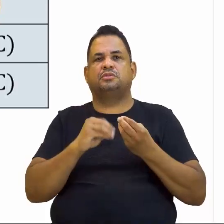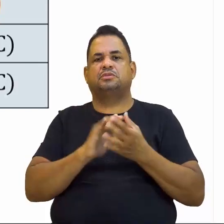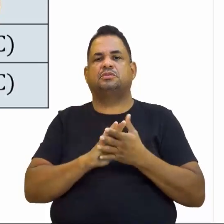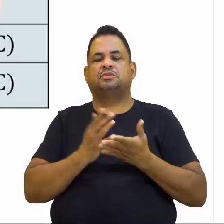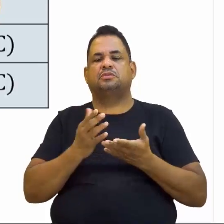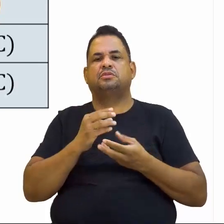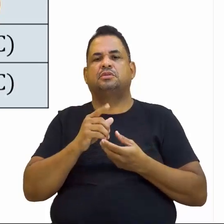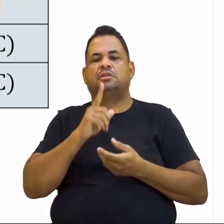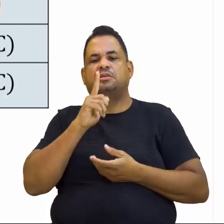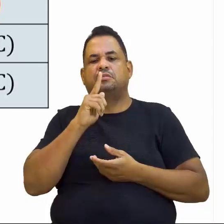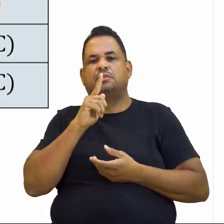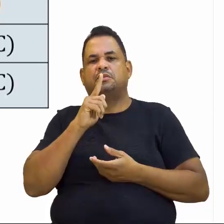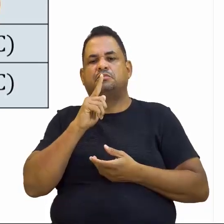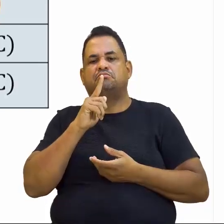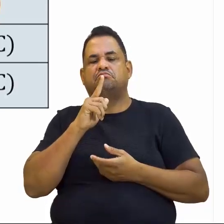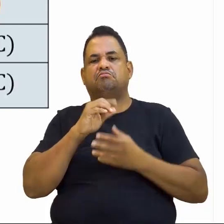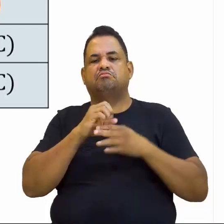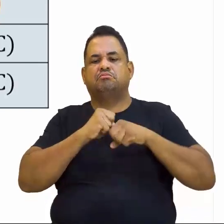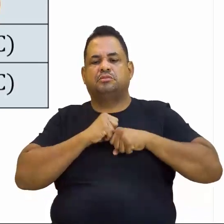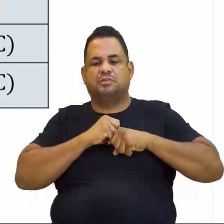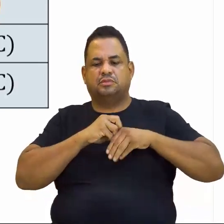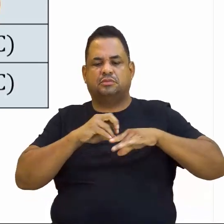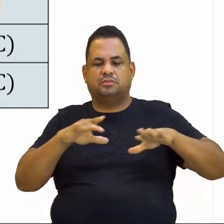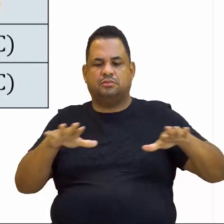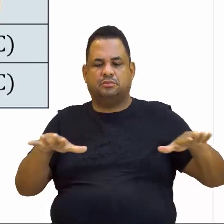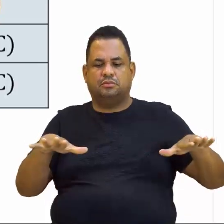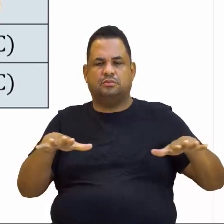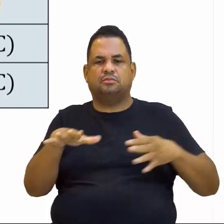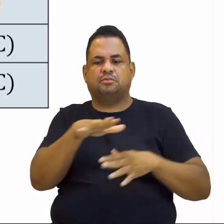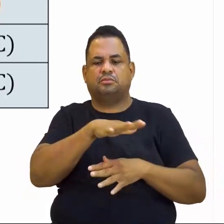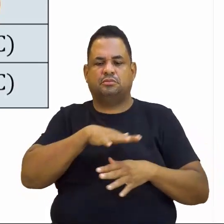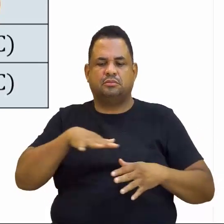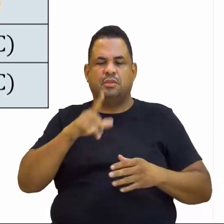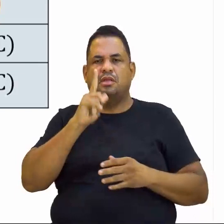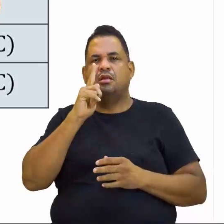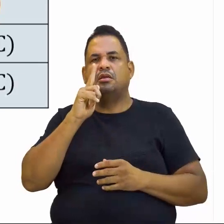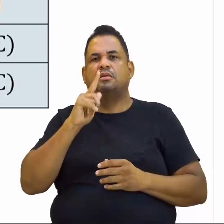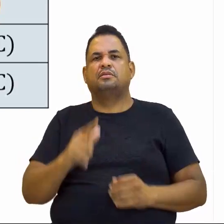substância, dela se espalhar, dela se dissolver em água.